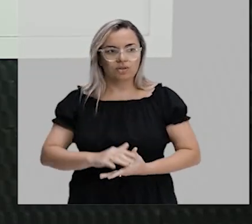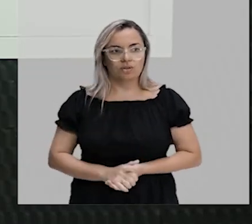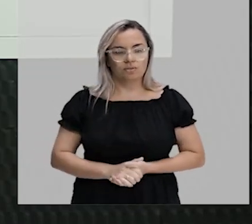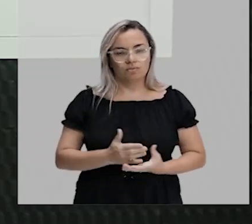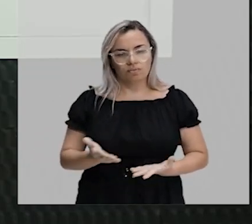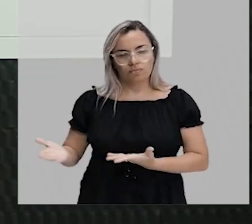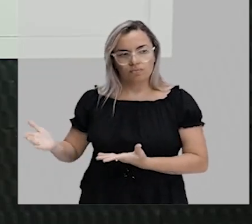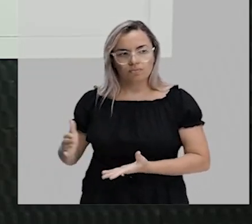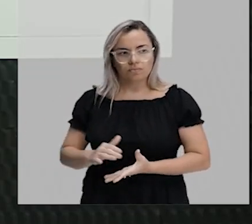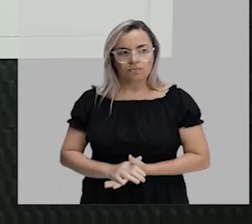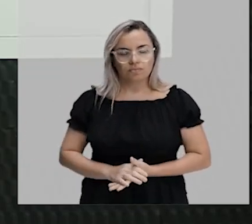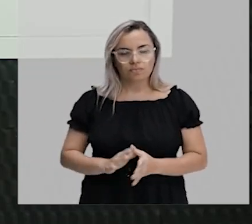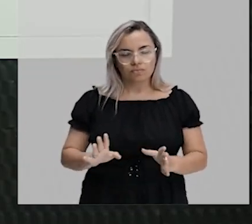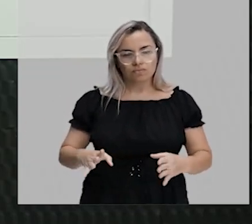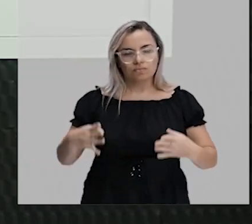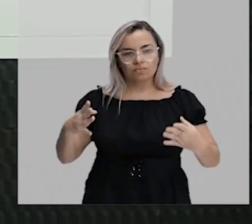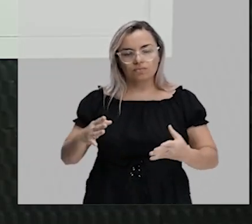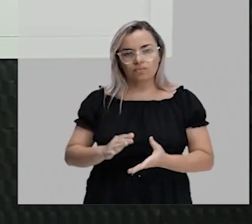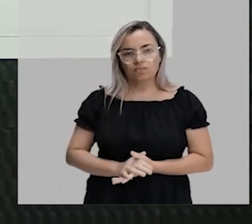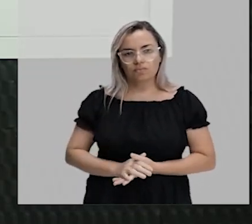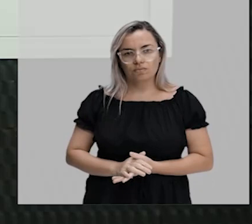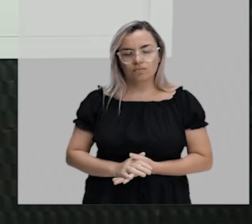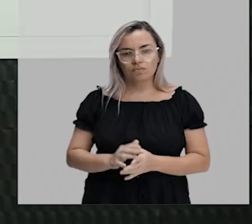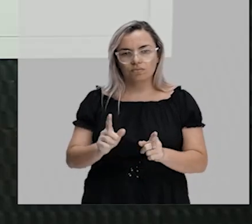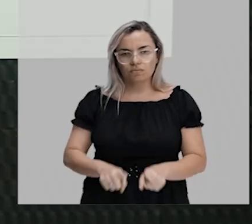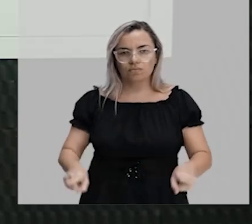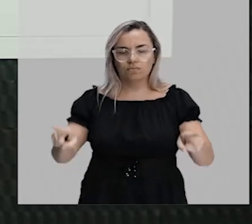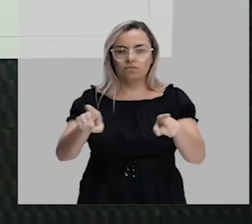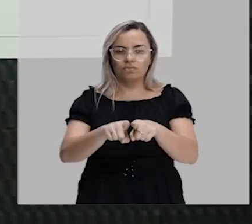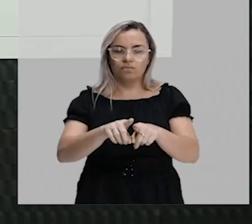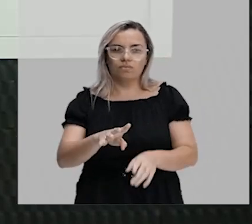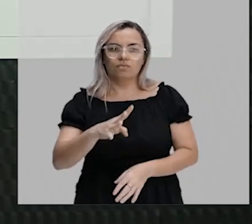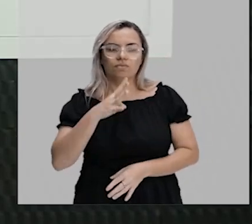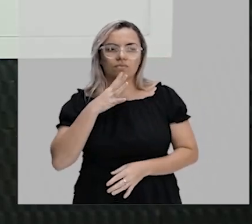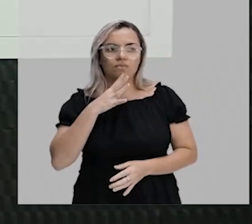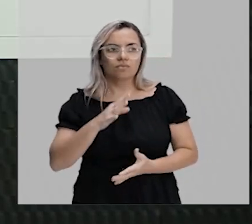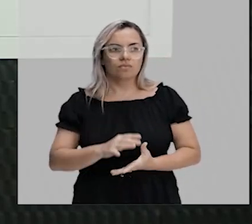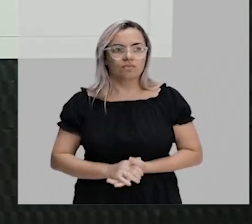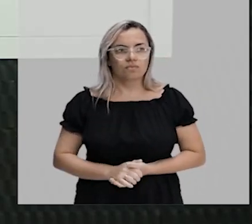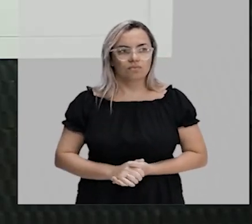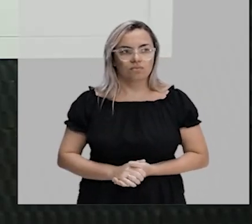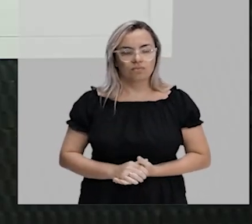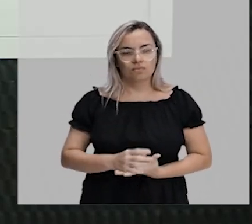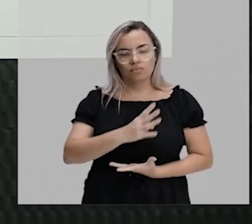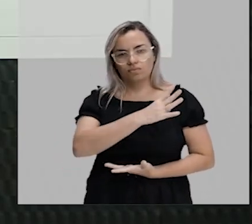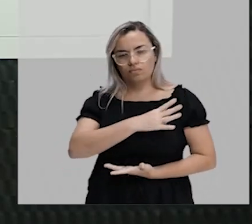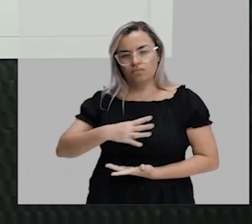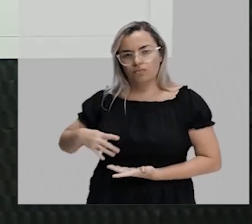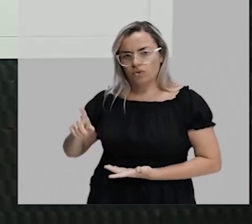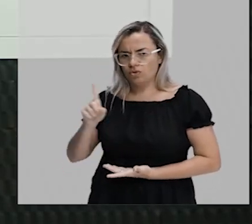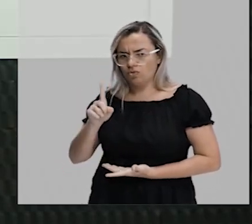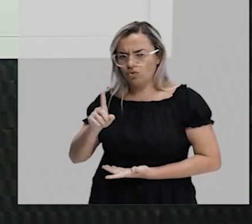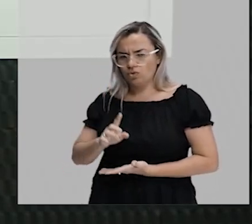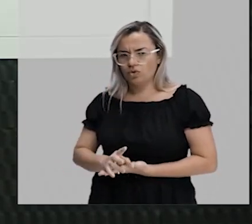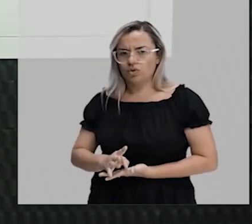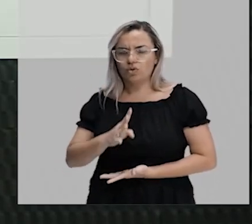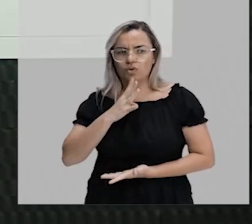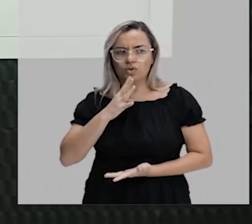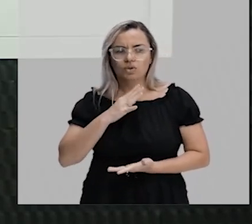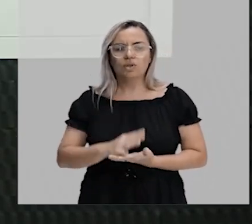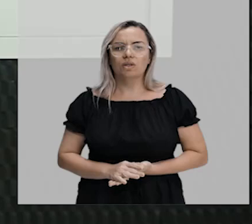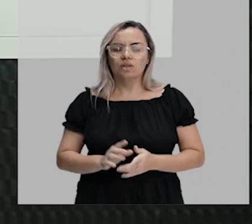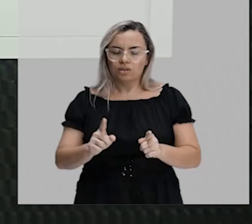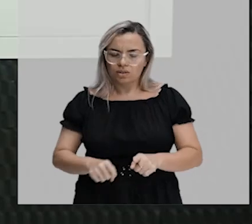Ok? Então, olha só, nós temos também o conhecimento, claro, Aristóteles ele não vai tirar o conhecimento disso aí, ele vai colocar